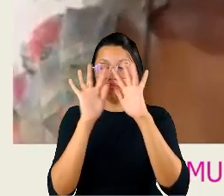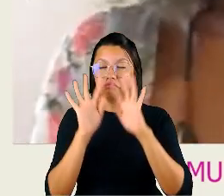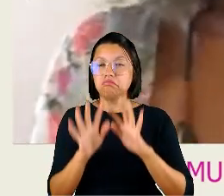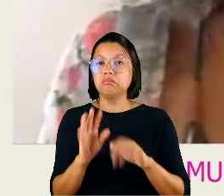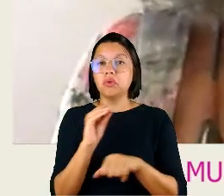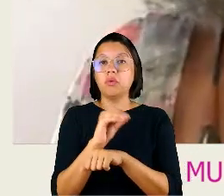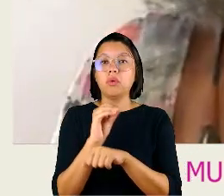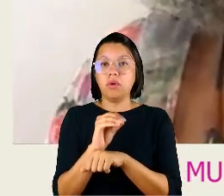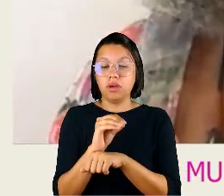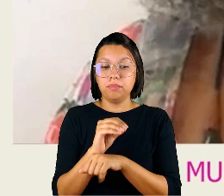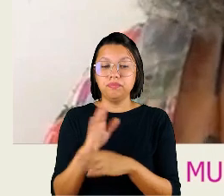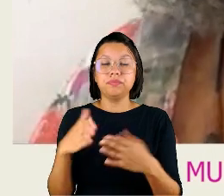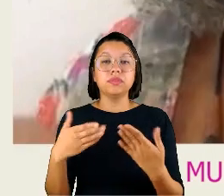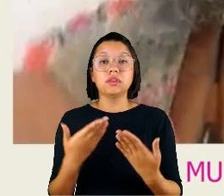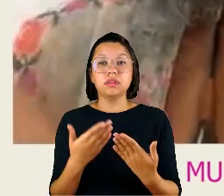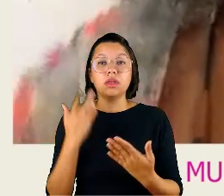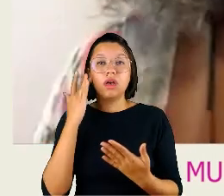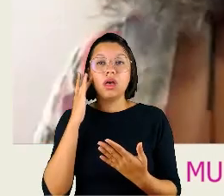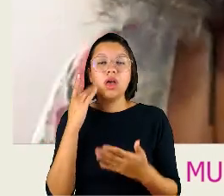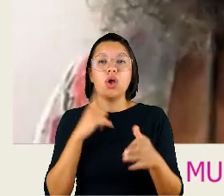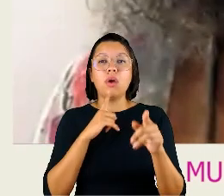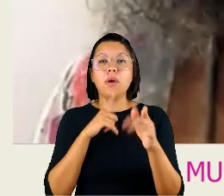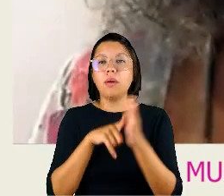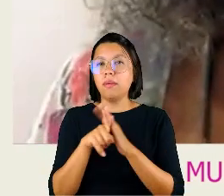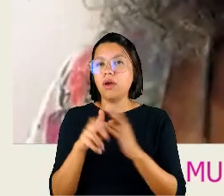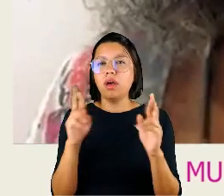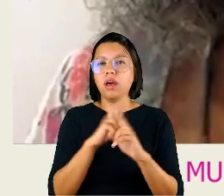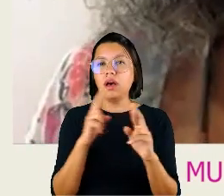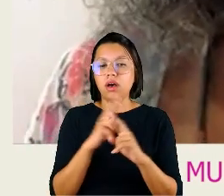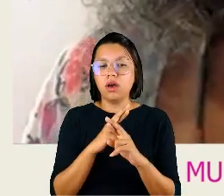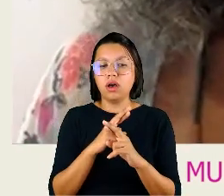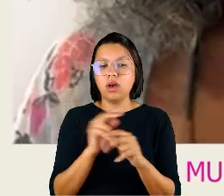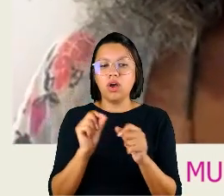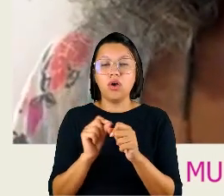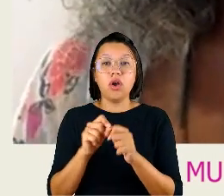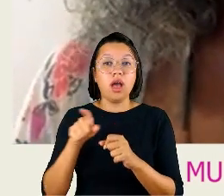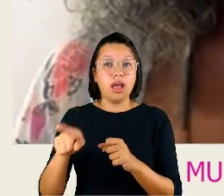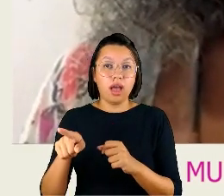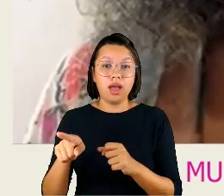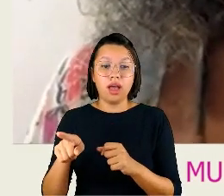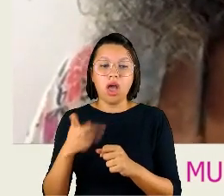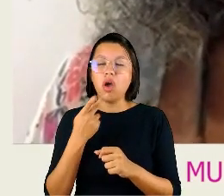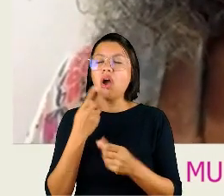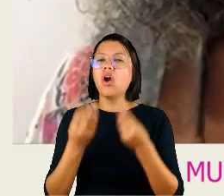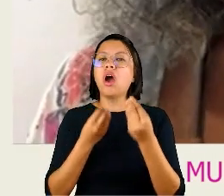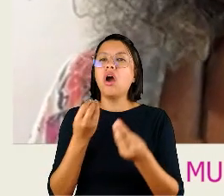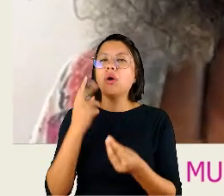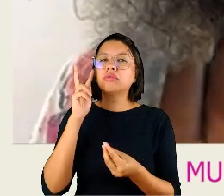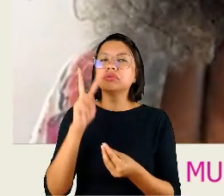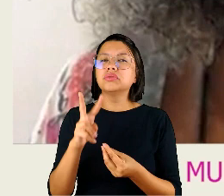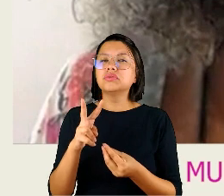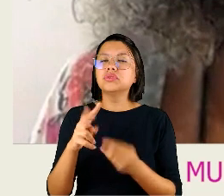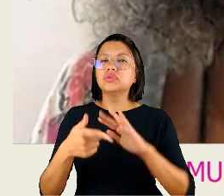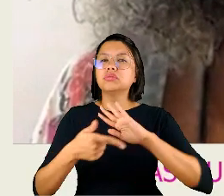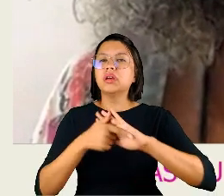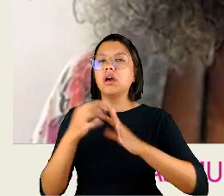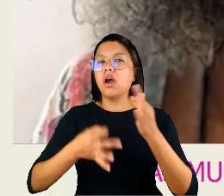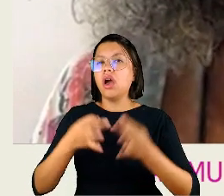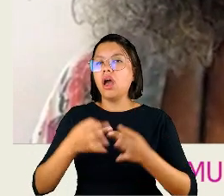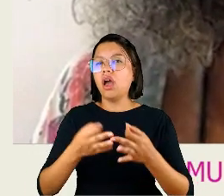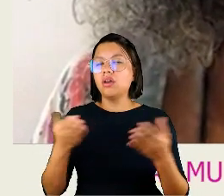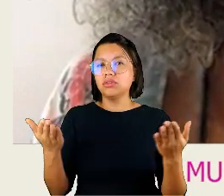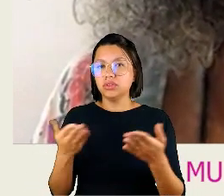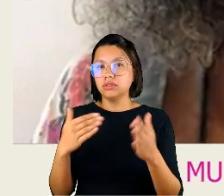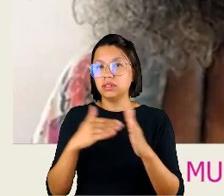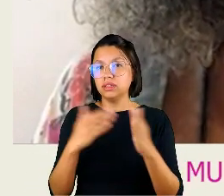cuidado. Então, acho que a minha provocação é mais no sentido de fazer com que a Amanda nos diga como ela tem visto o papel da justiça